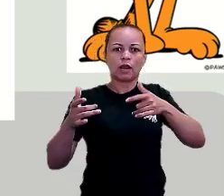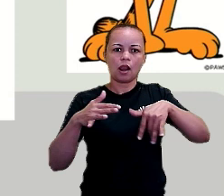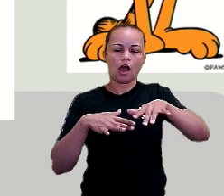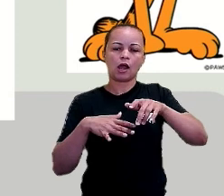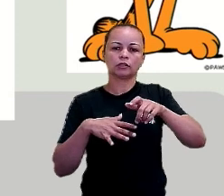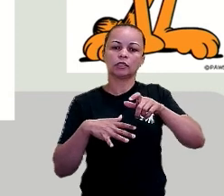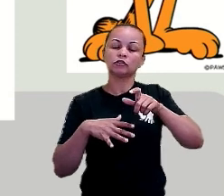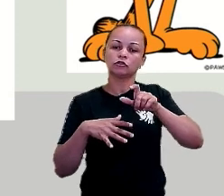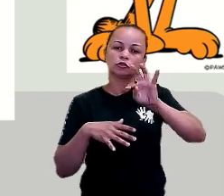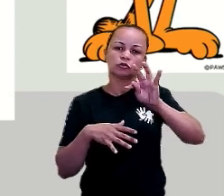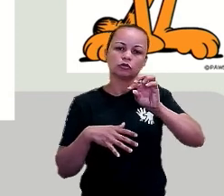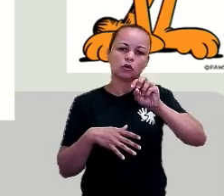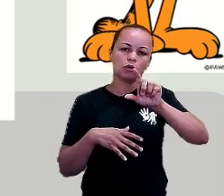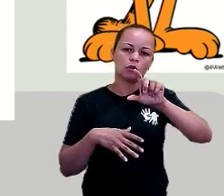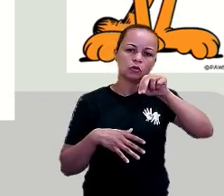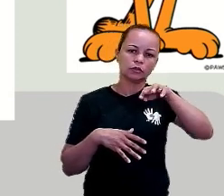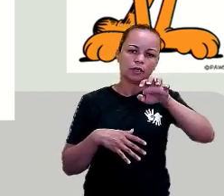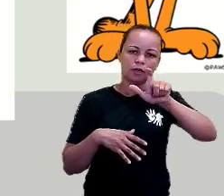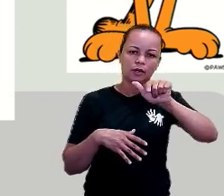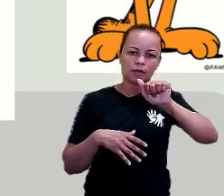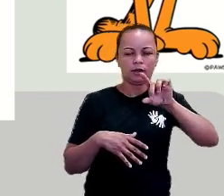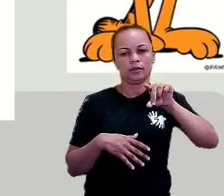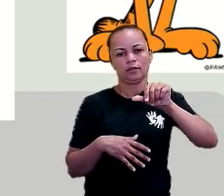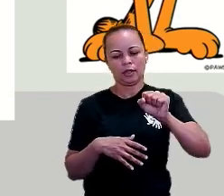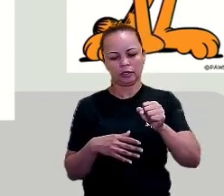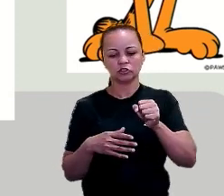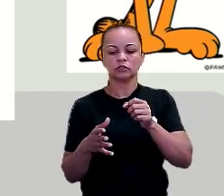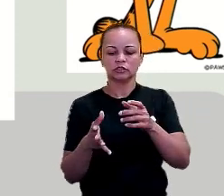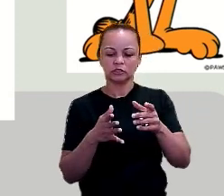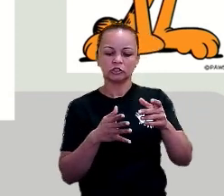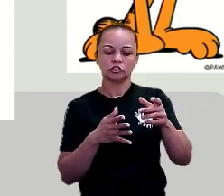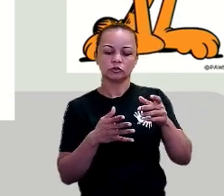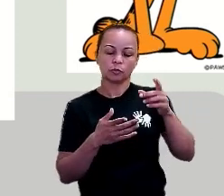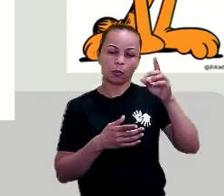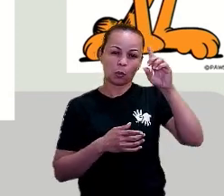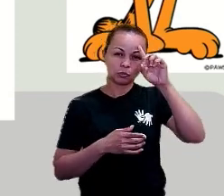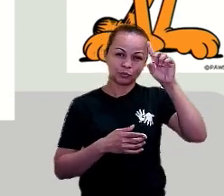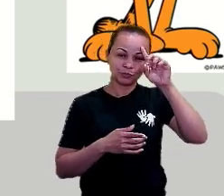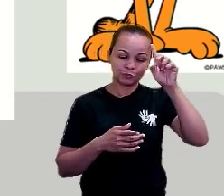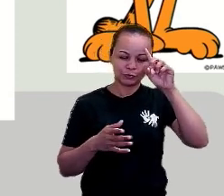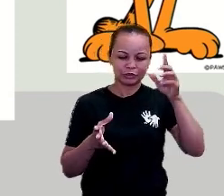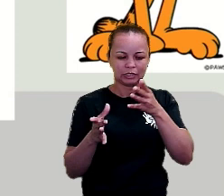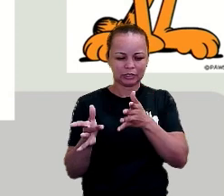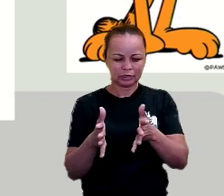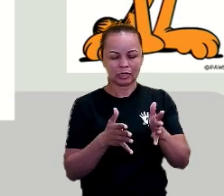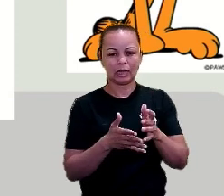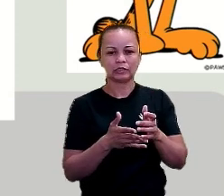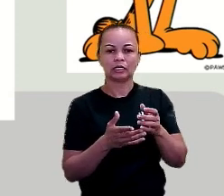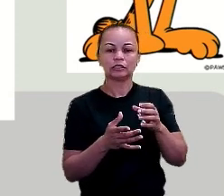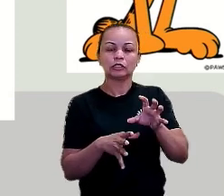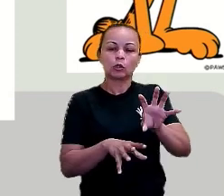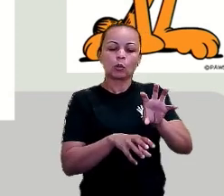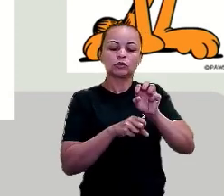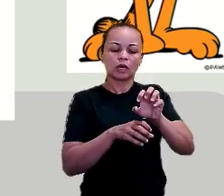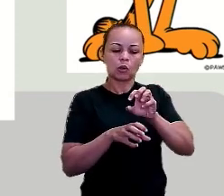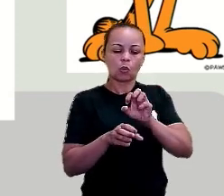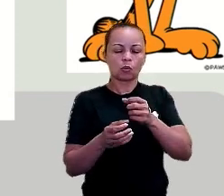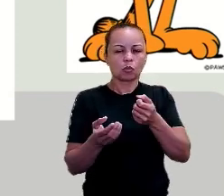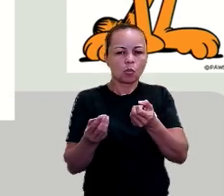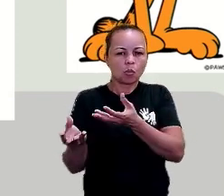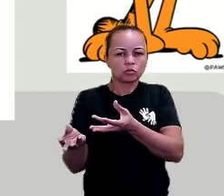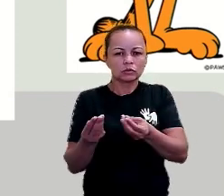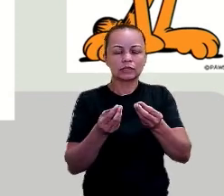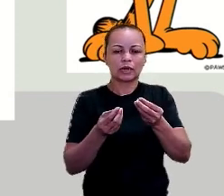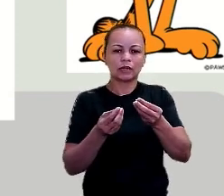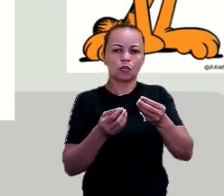dia, de consumo de resíduos sólidos. De resíduos sólidos coletados, a gente só consegue coletar, ou seja, o carro do